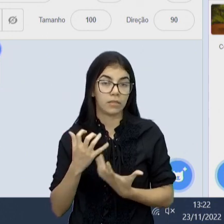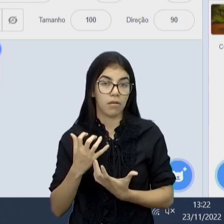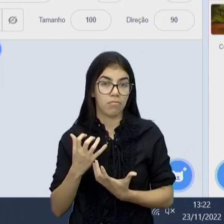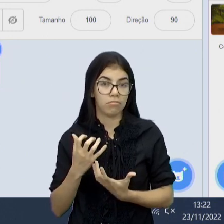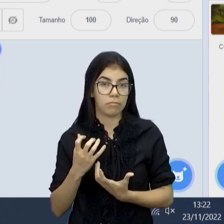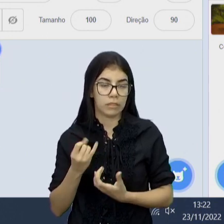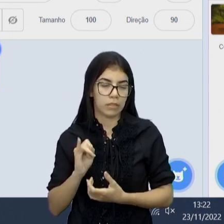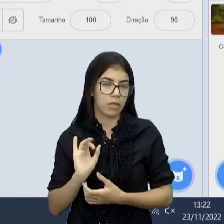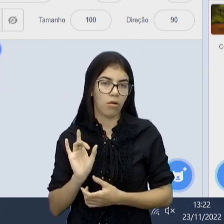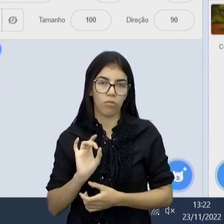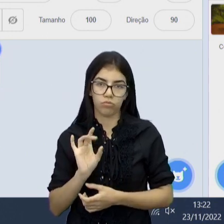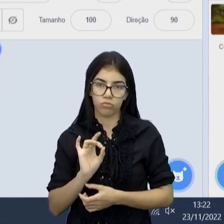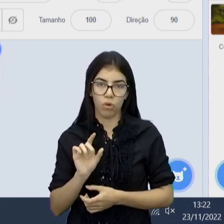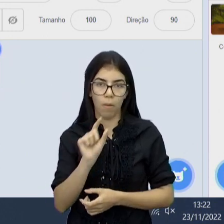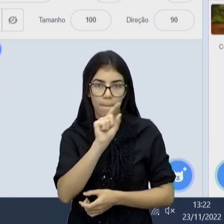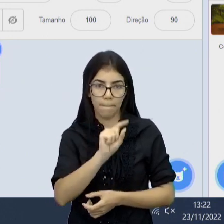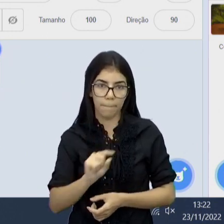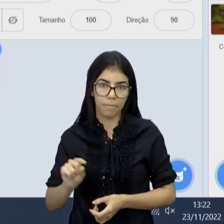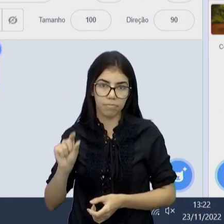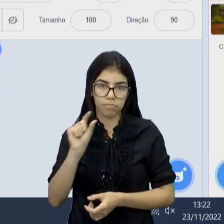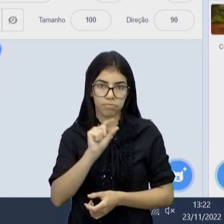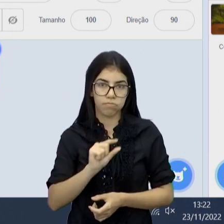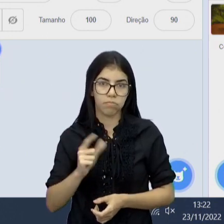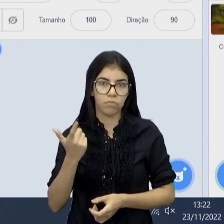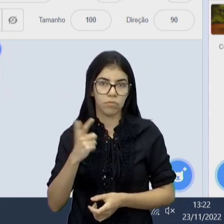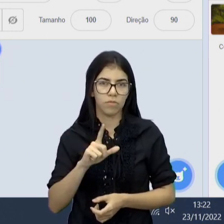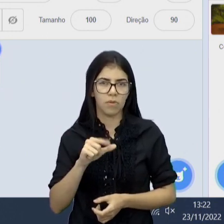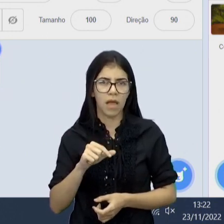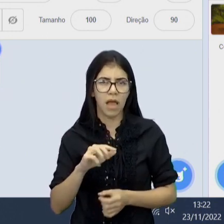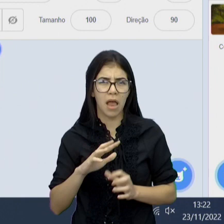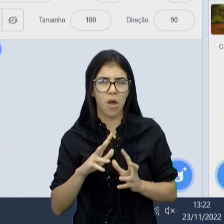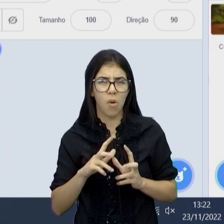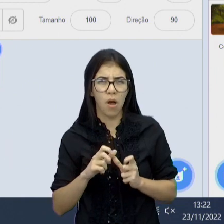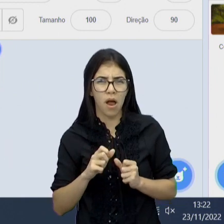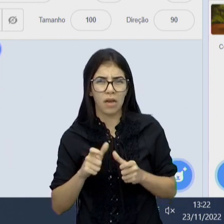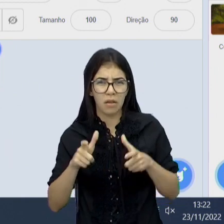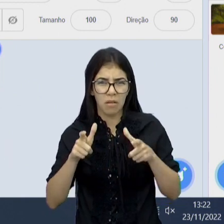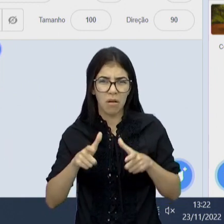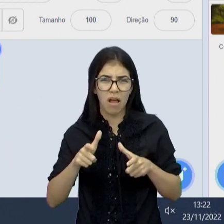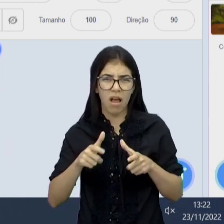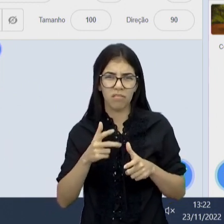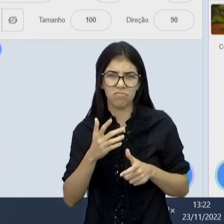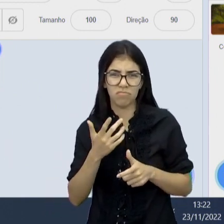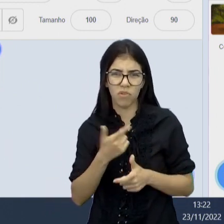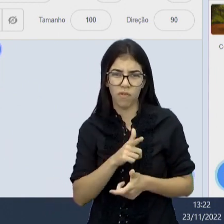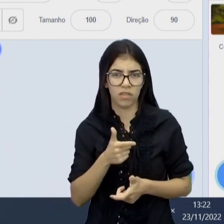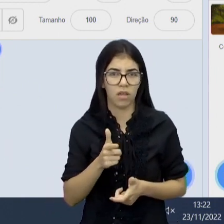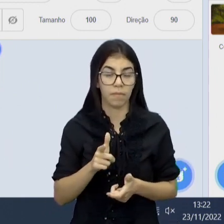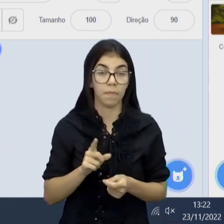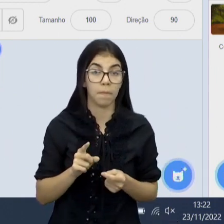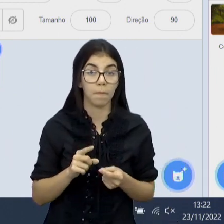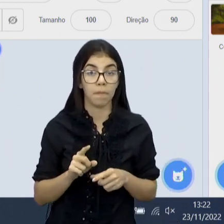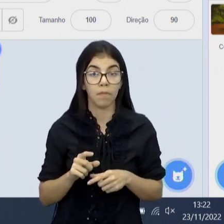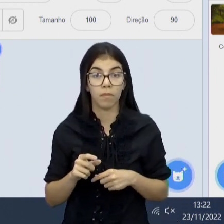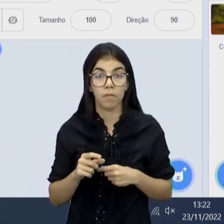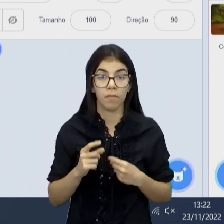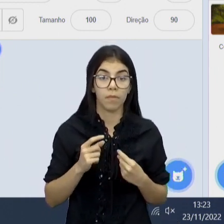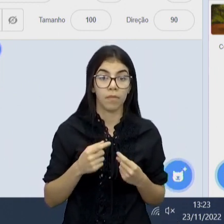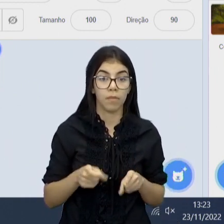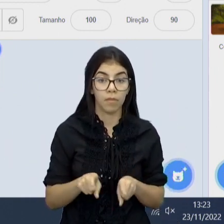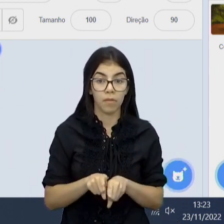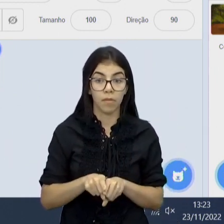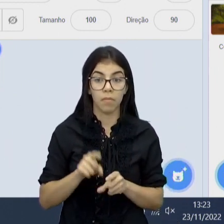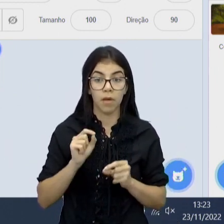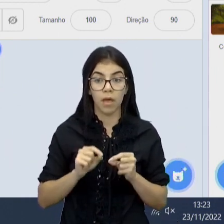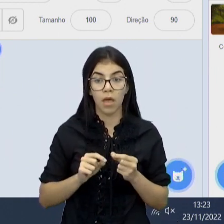senão você puxa cada hora. O que você acha melhor? Não vai ter espaço para duplicar não, Roberto. Então deixa ele aí, você vai mexer, tá Tá. bom? Só que aí você vai pôr lá e aí você